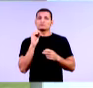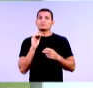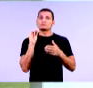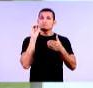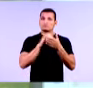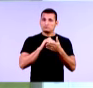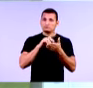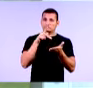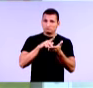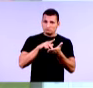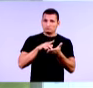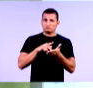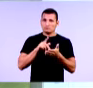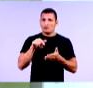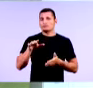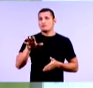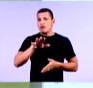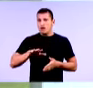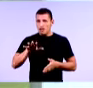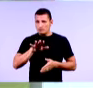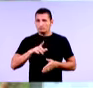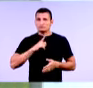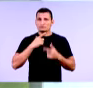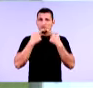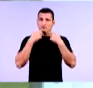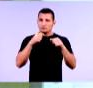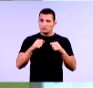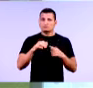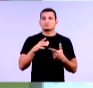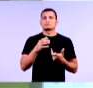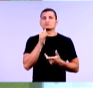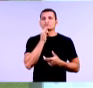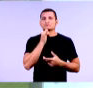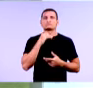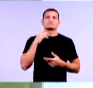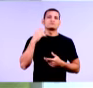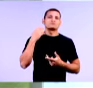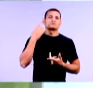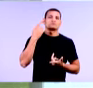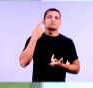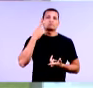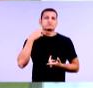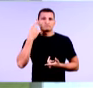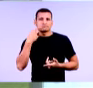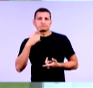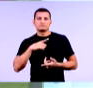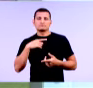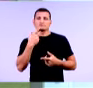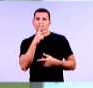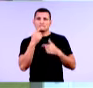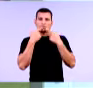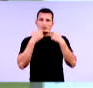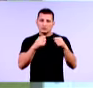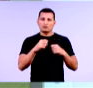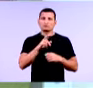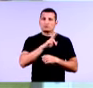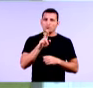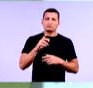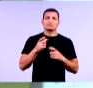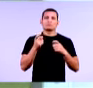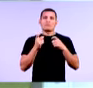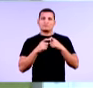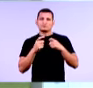aqui na nossa área, né? A gente tem o nosso linguajar, assim como o direito tem seu de linguajar, os nomes em latim, a medicina